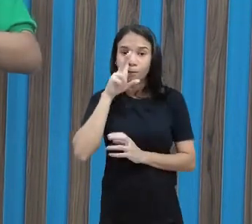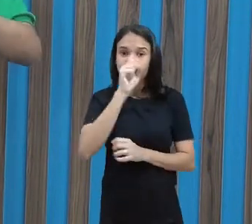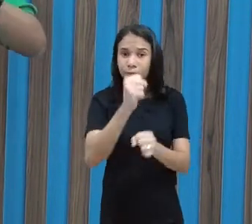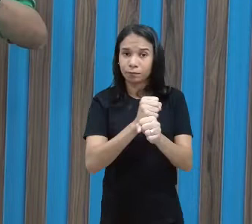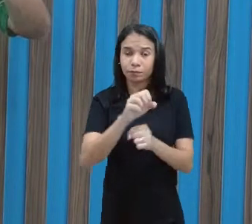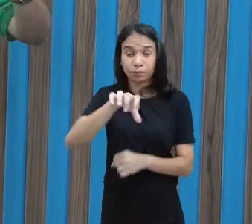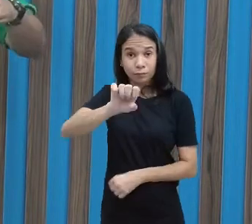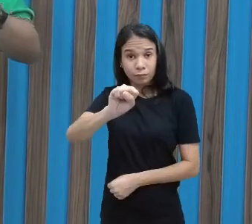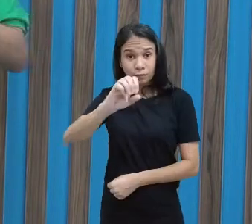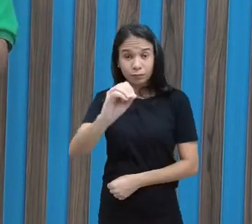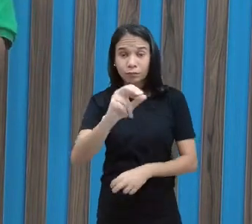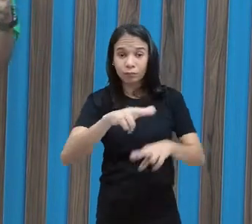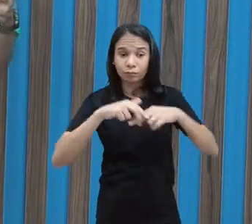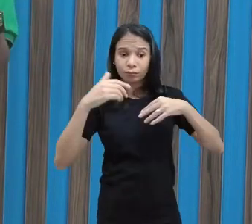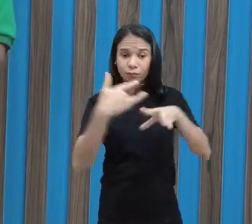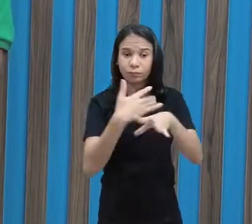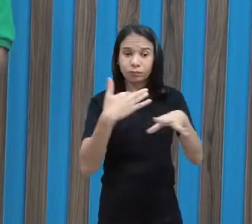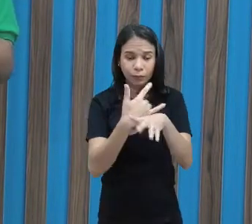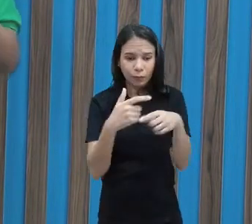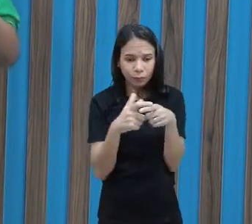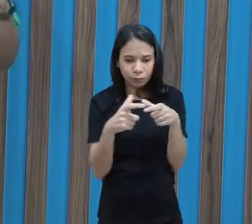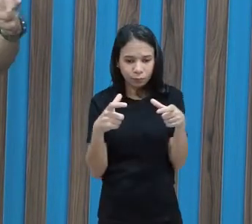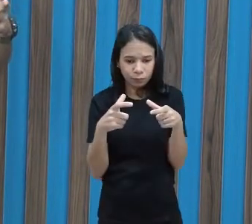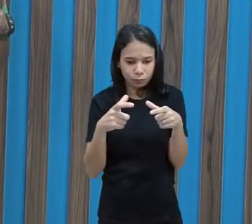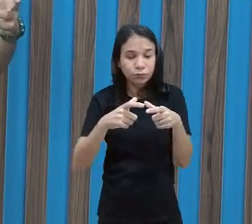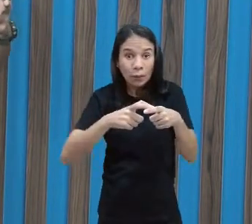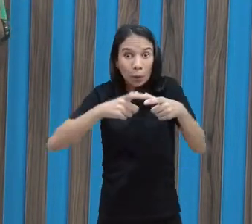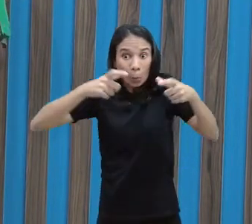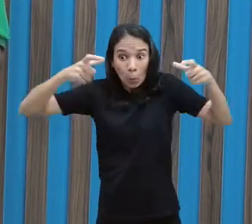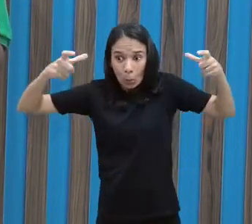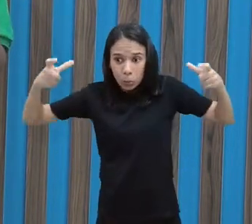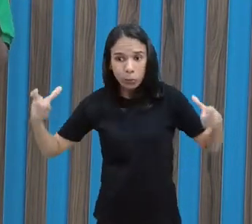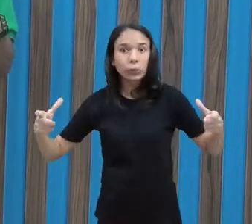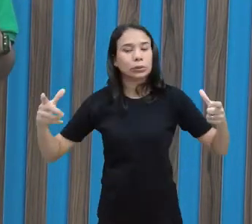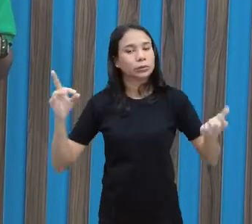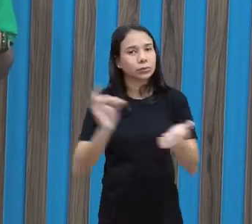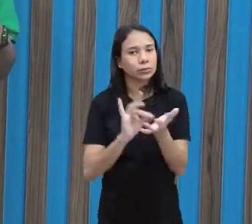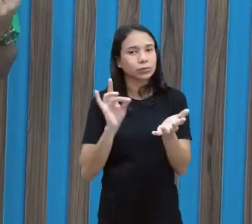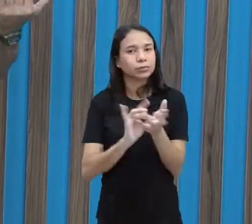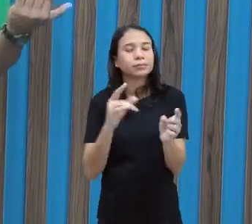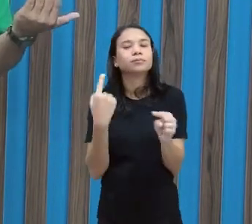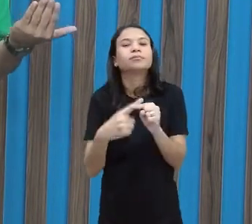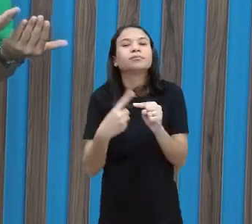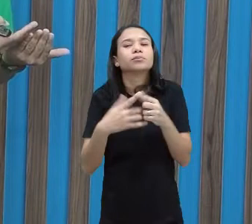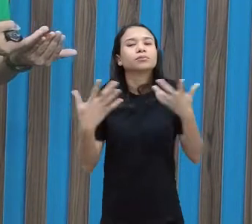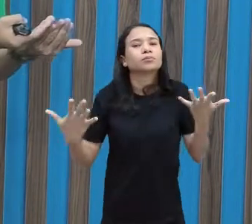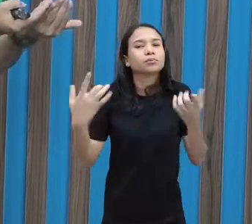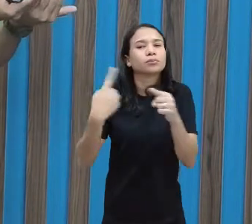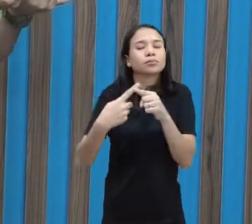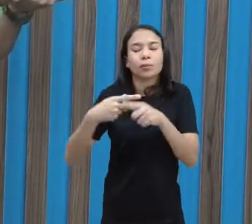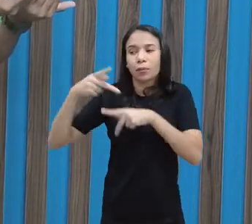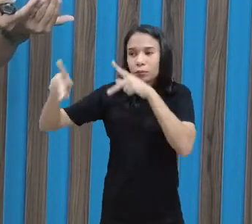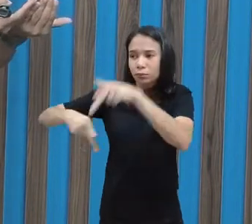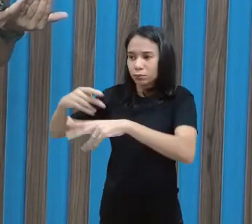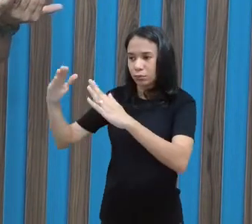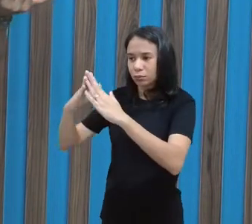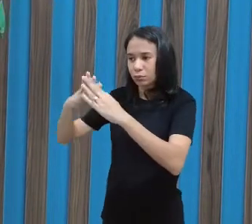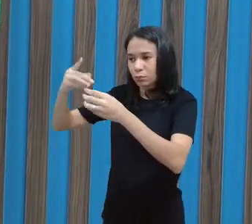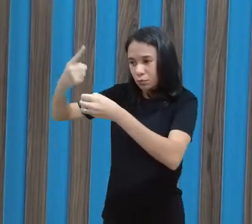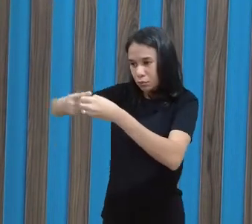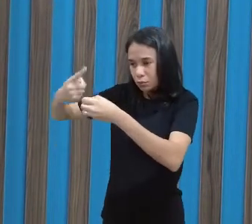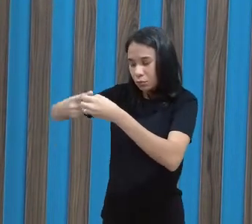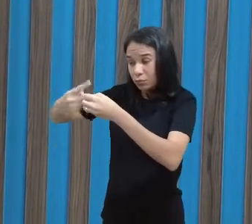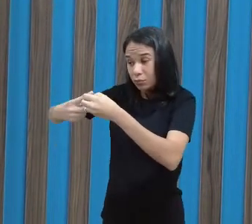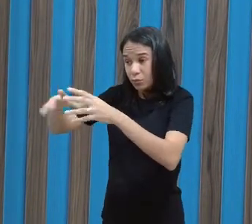as cidades brasileiras, as grandes cidades, elas cresceram muito nesse período. Por quê? Porque a população rural ela vai sair do